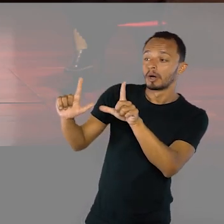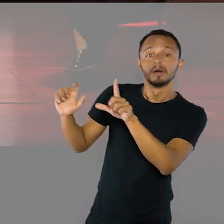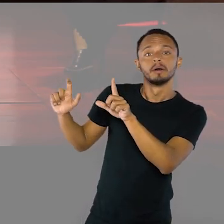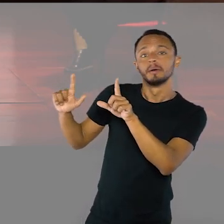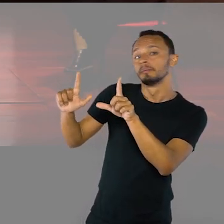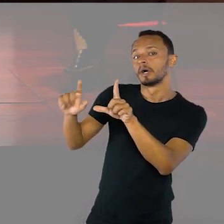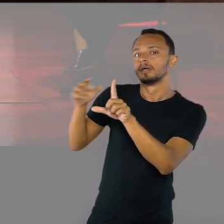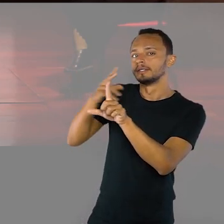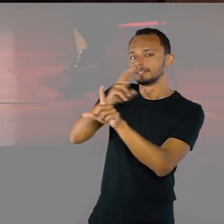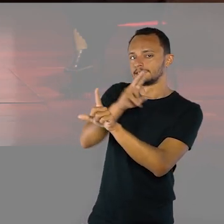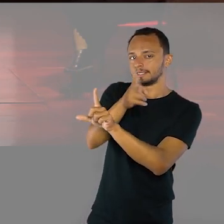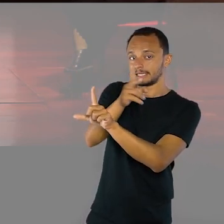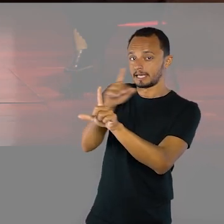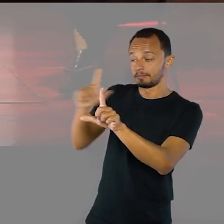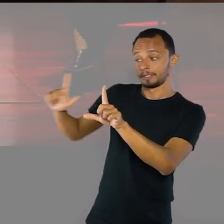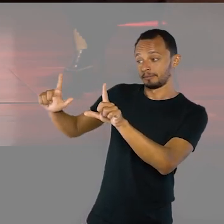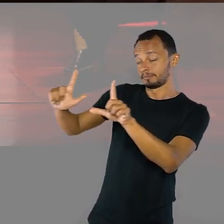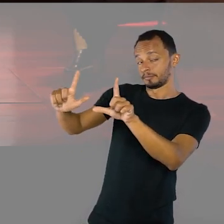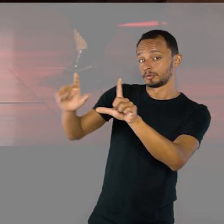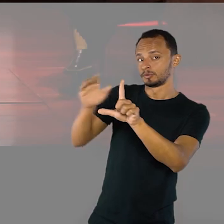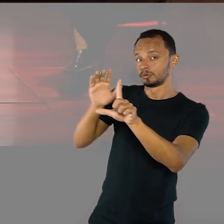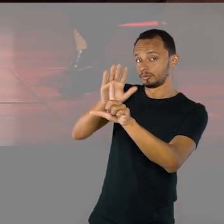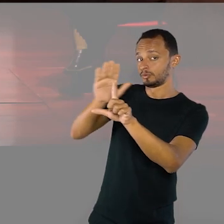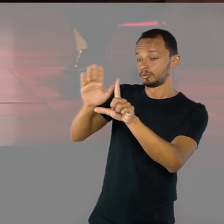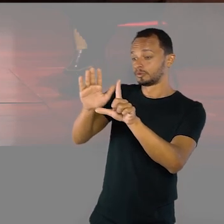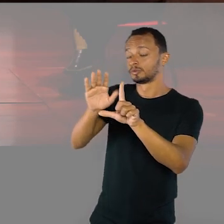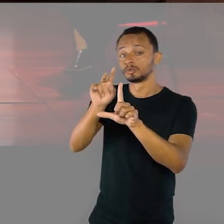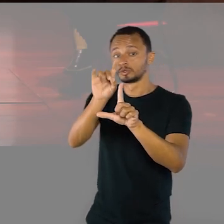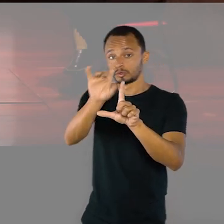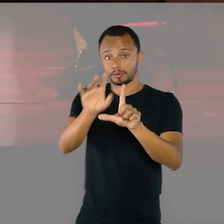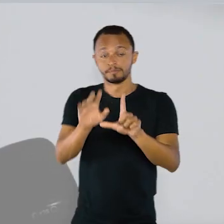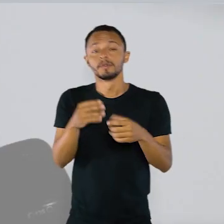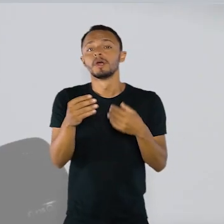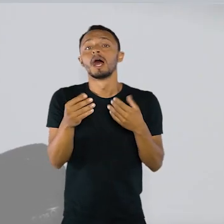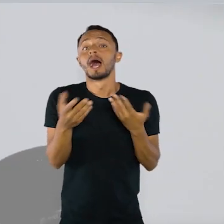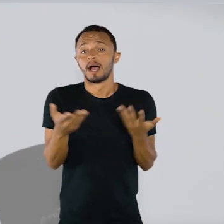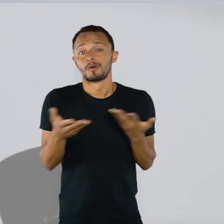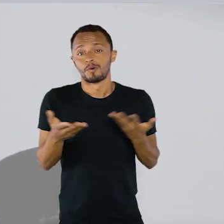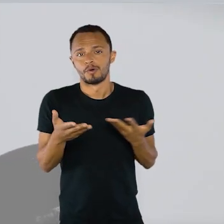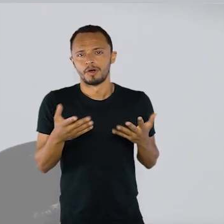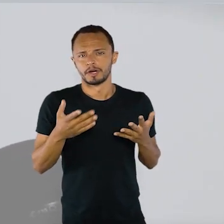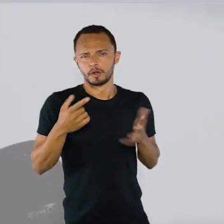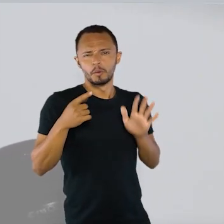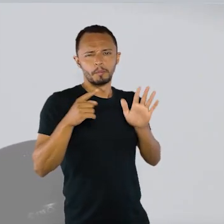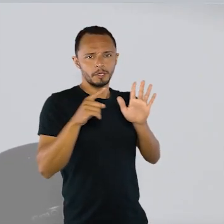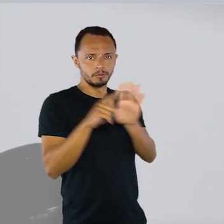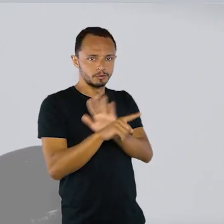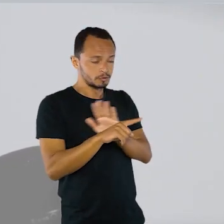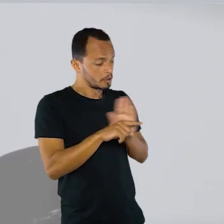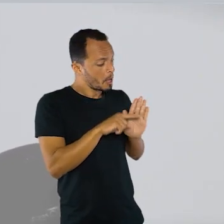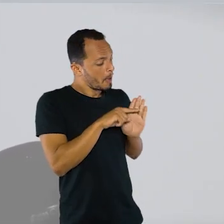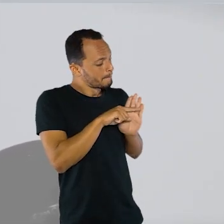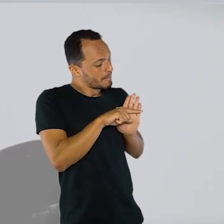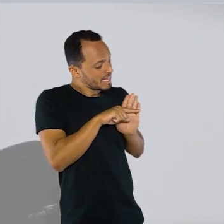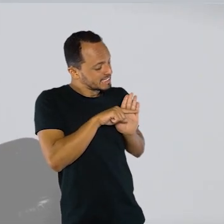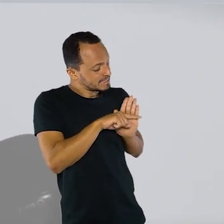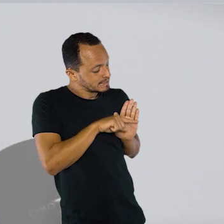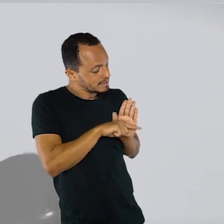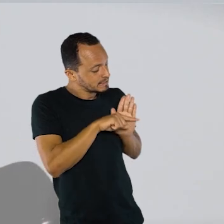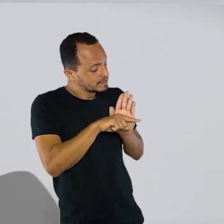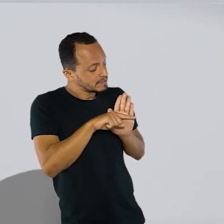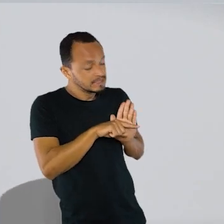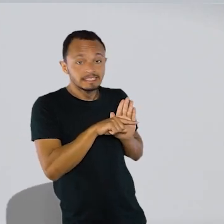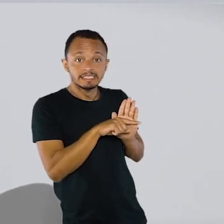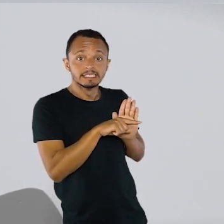história. Eu queria saber, assim, nesse processo de pesquisa, e até à luz de outros livros, né,